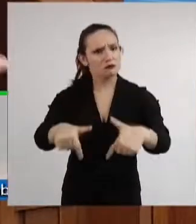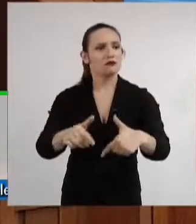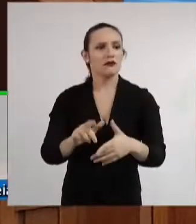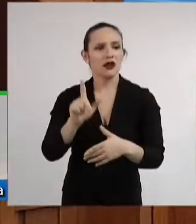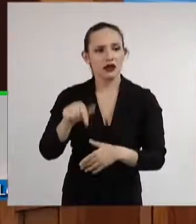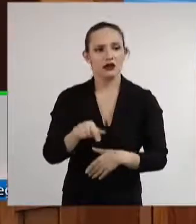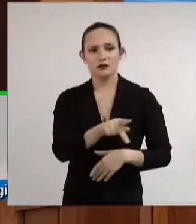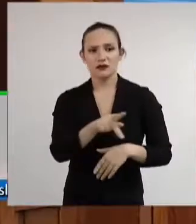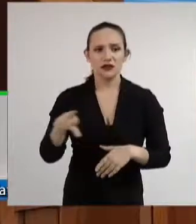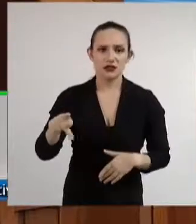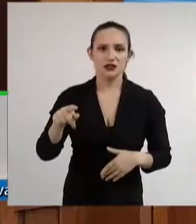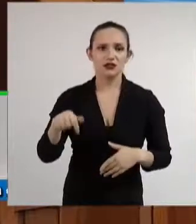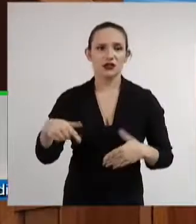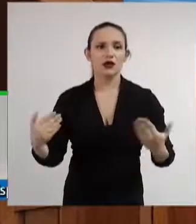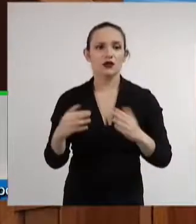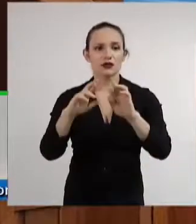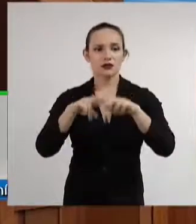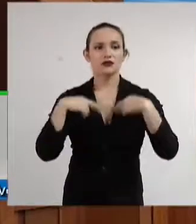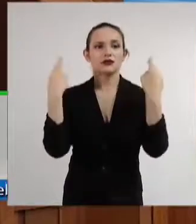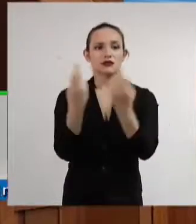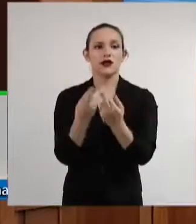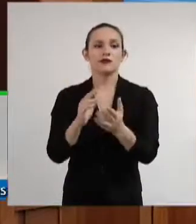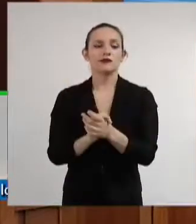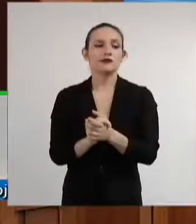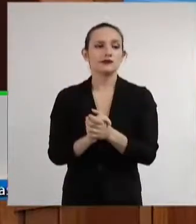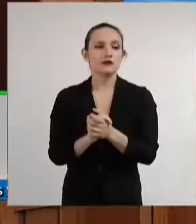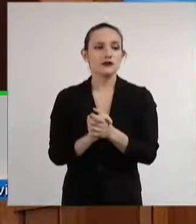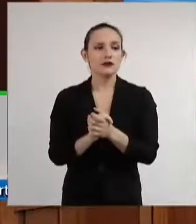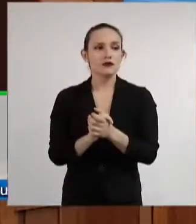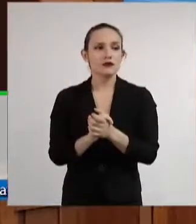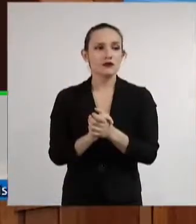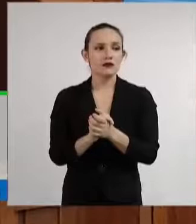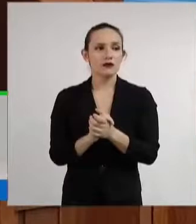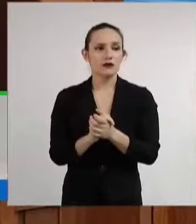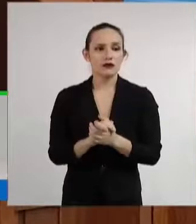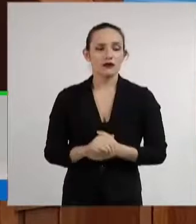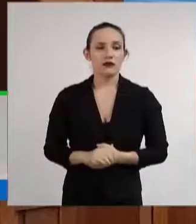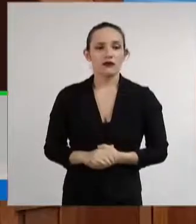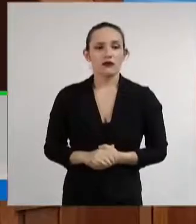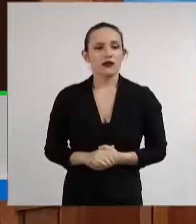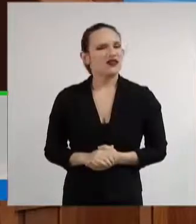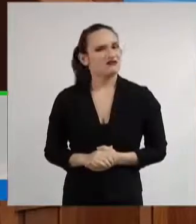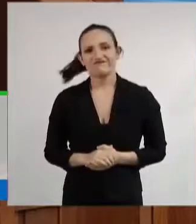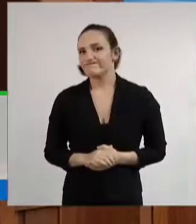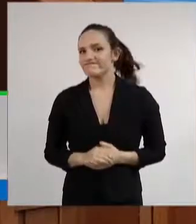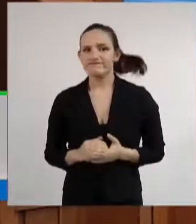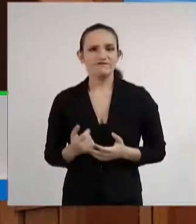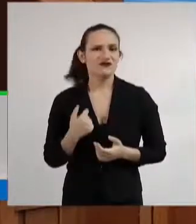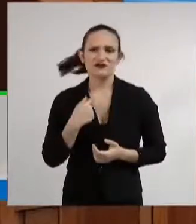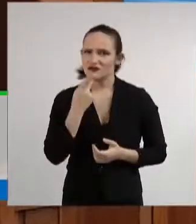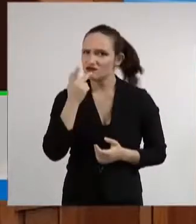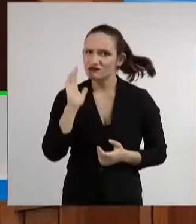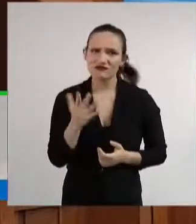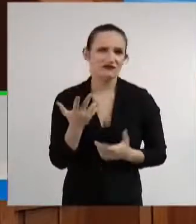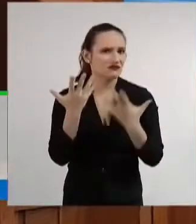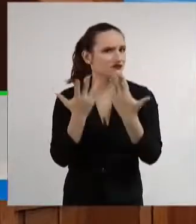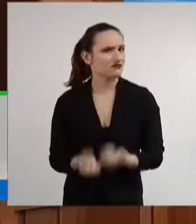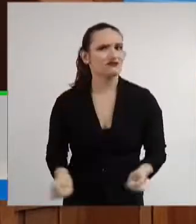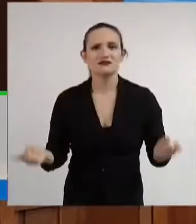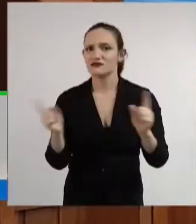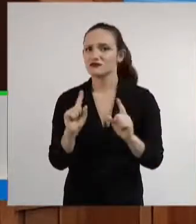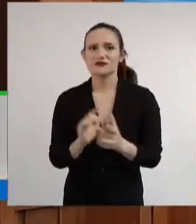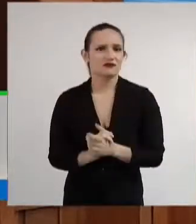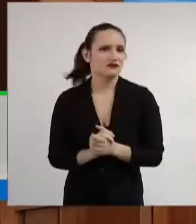momento presidindo interinamente a nossa sessão. É inadmissível, como eu disse no início,